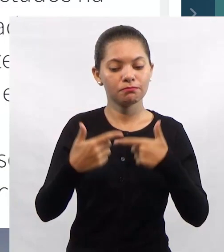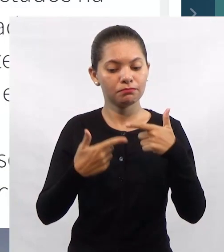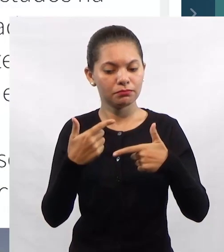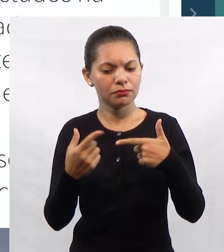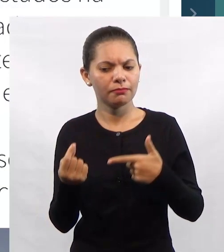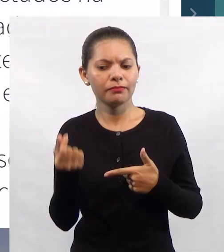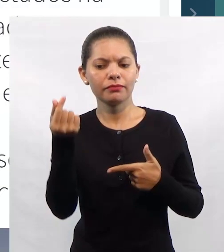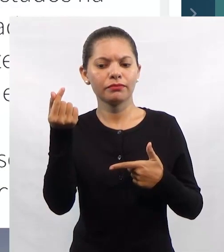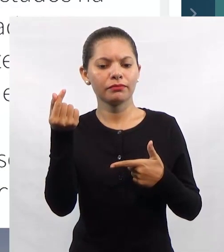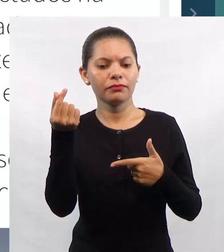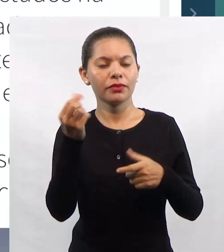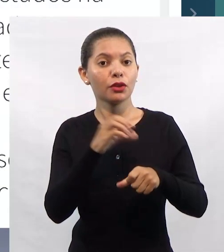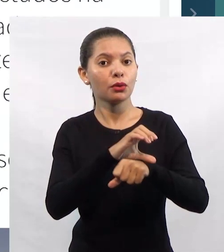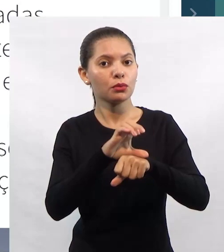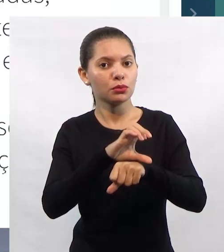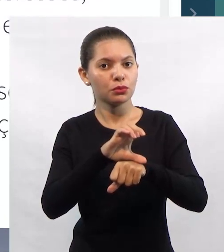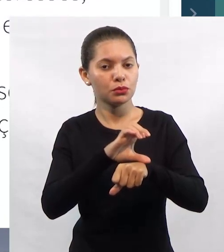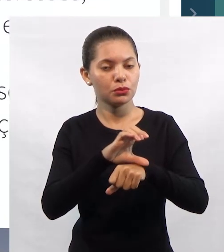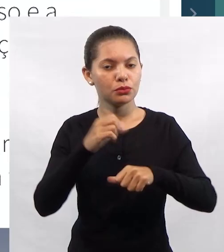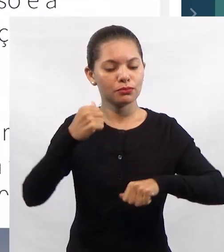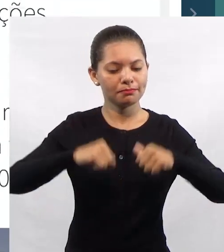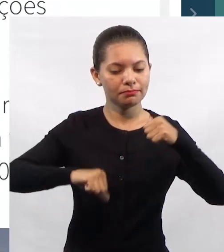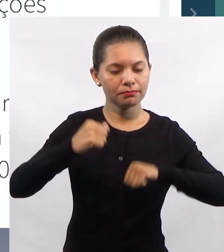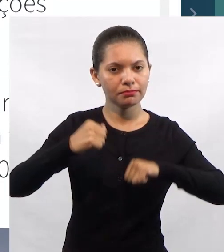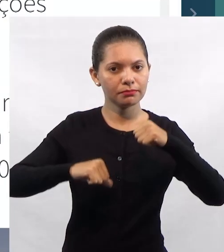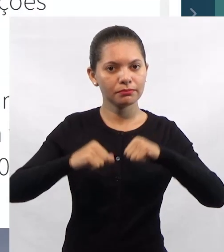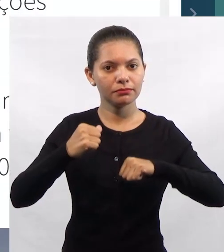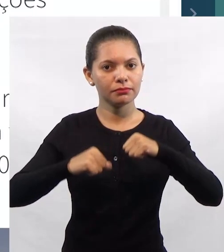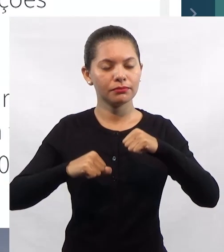trabalho, mediante cursos e exames.